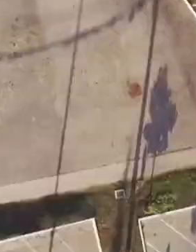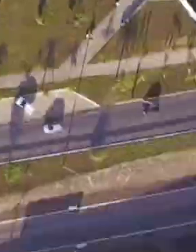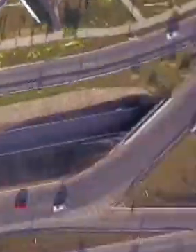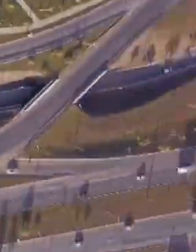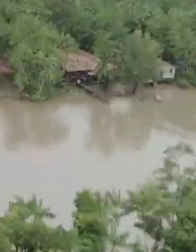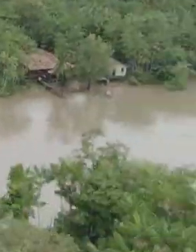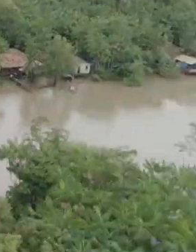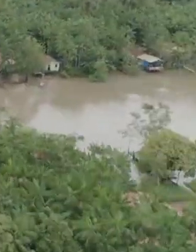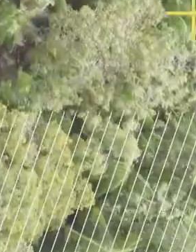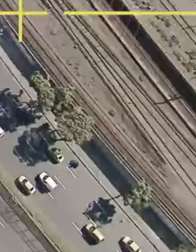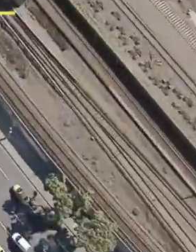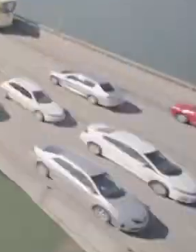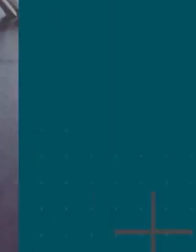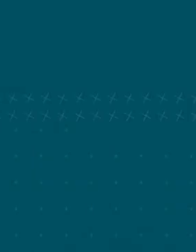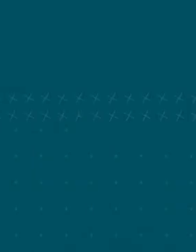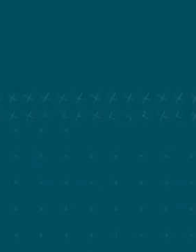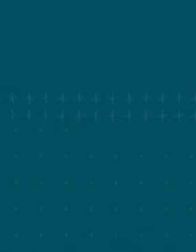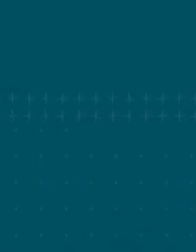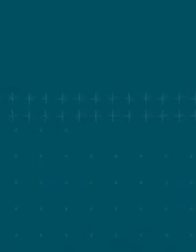Música